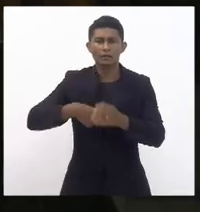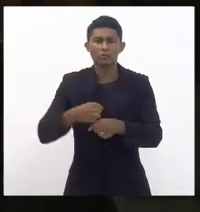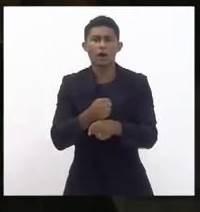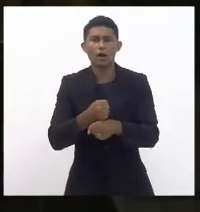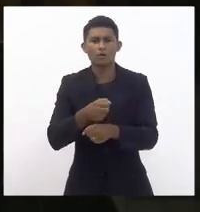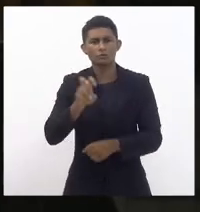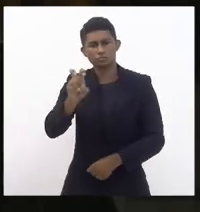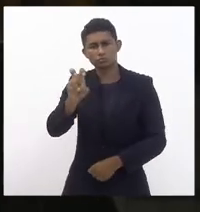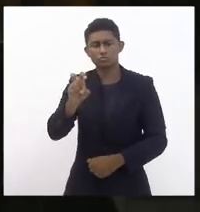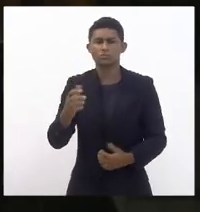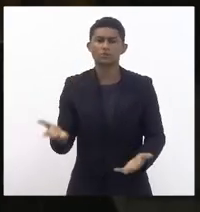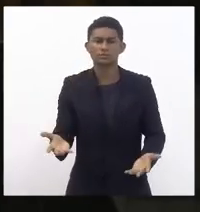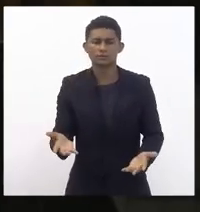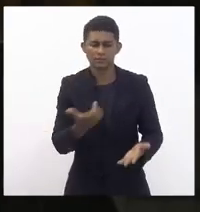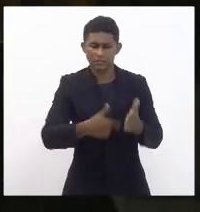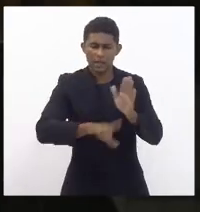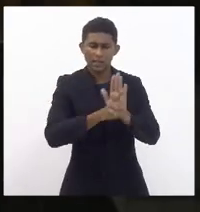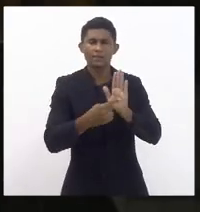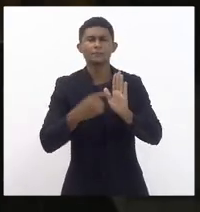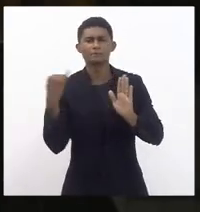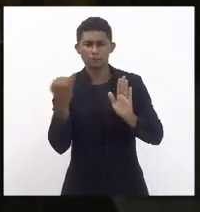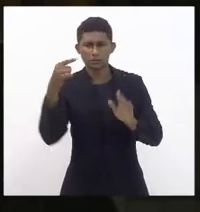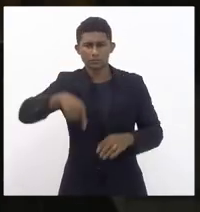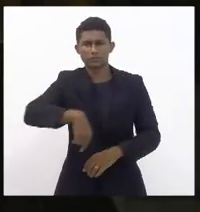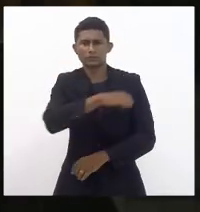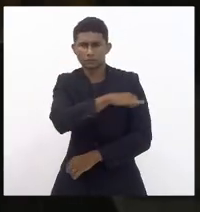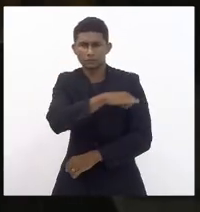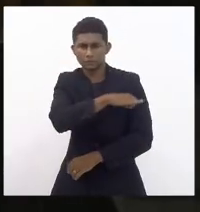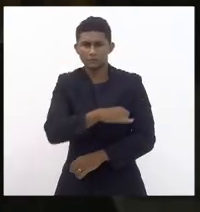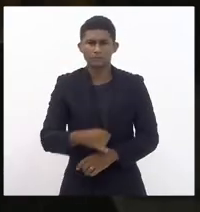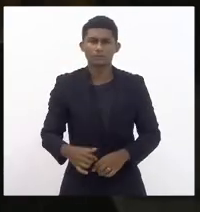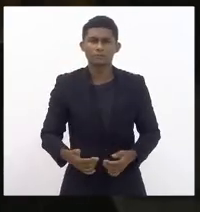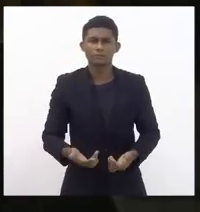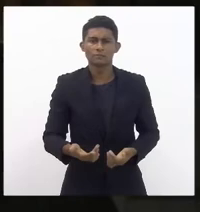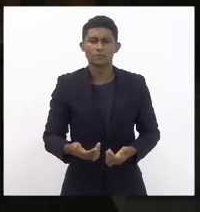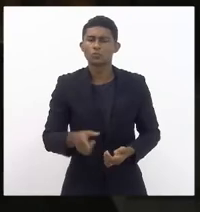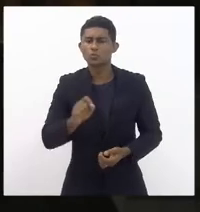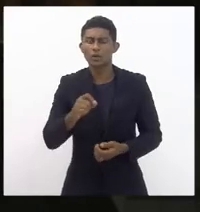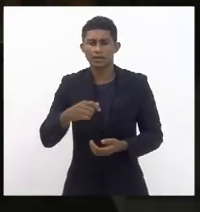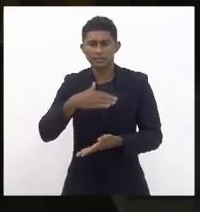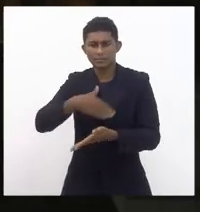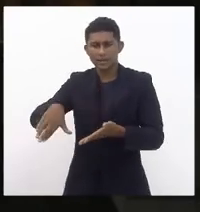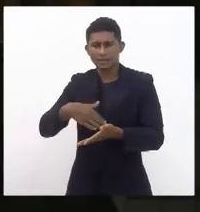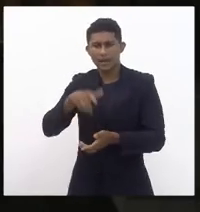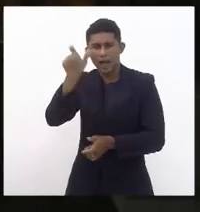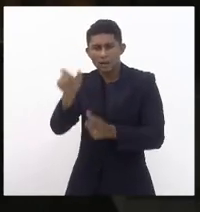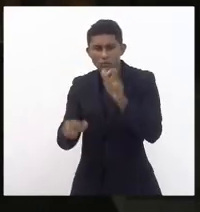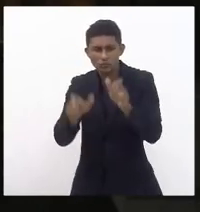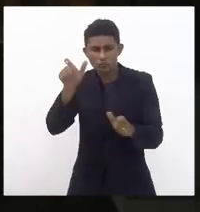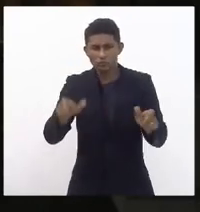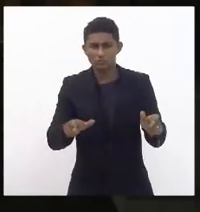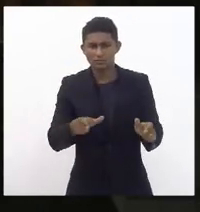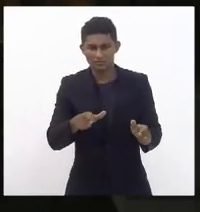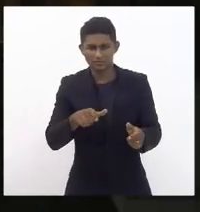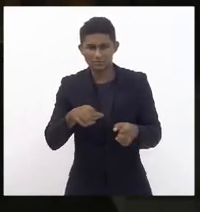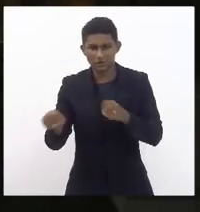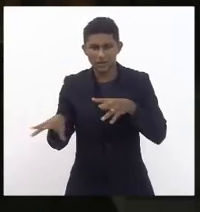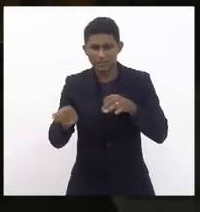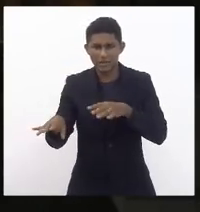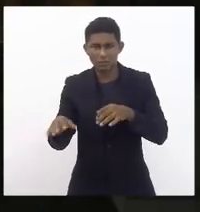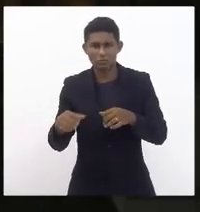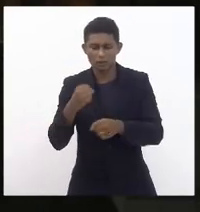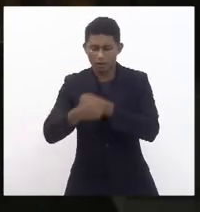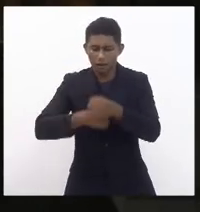lei seria tão importante do Estado do Rio de Janeiro que tem uma troca de secretário de educação por ano se